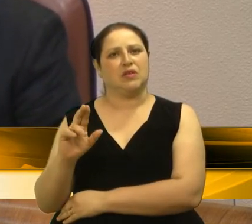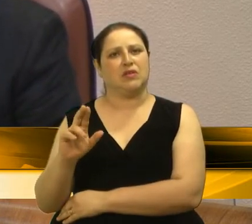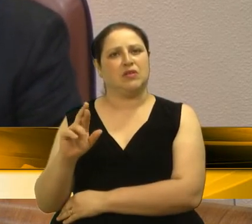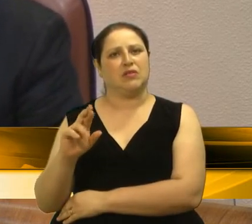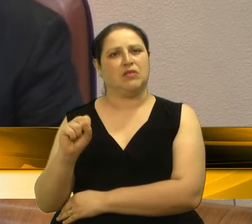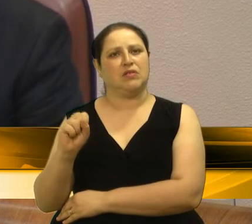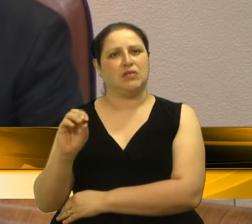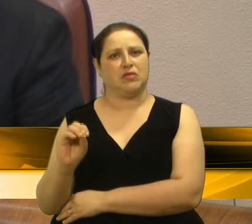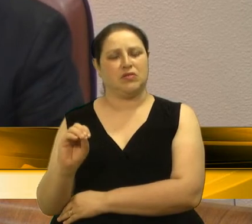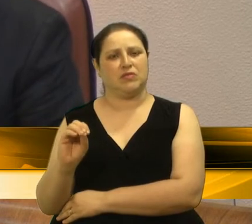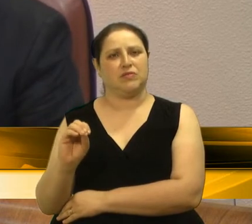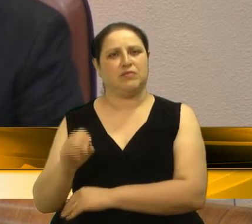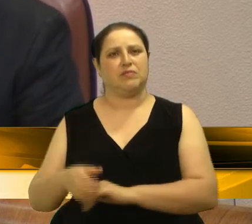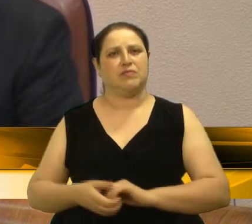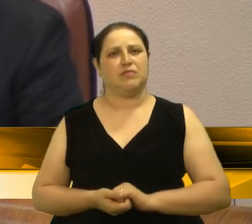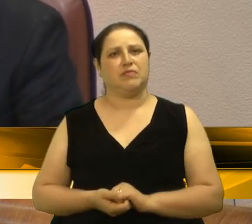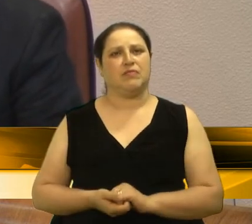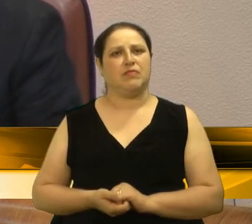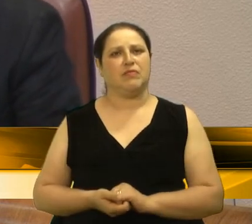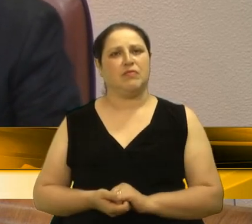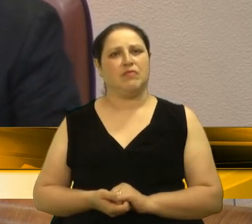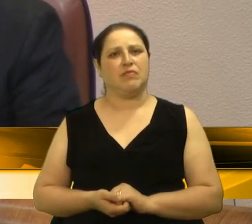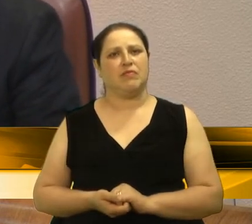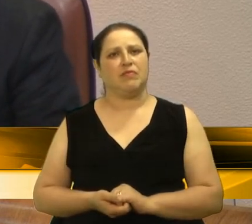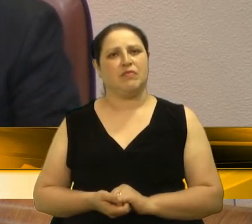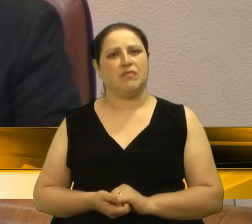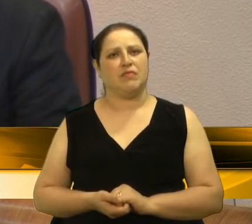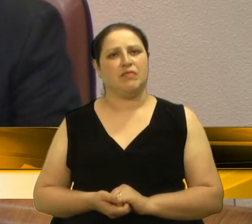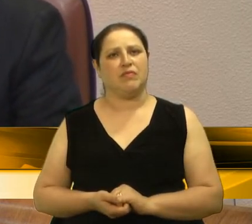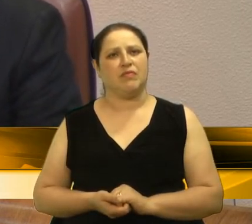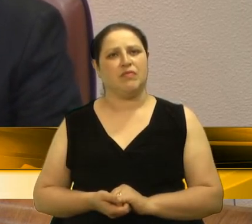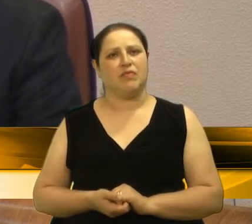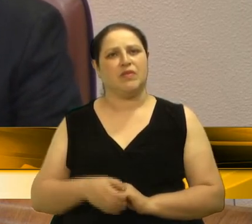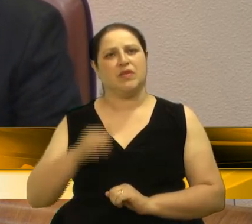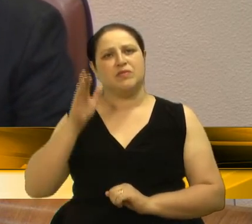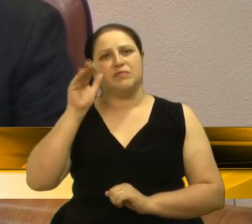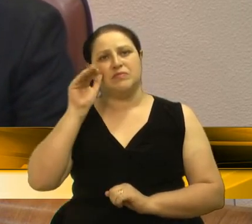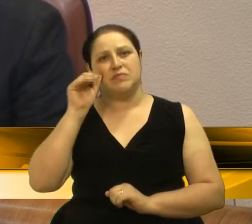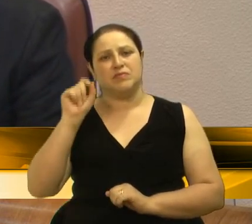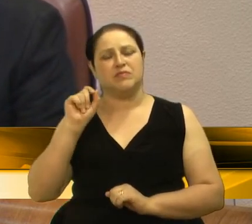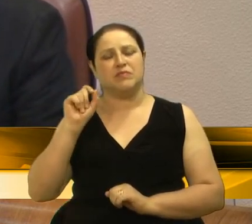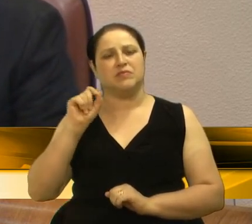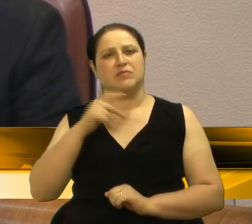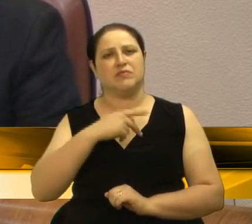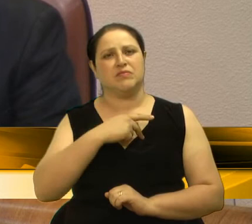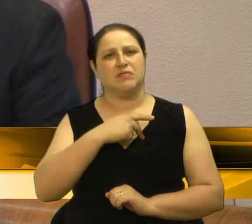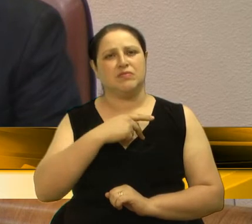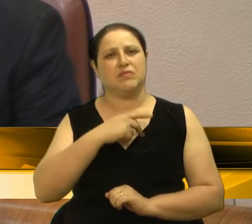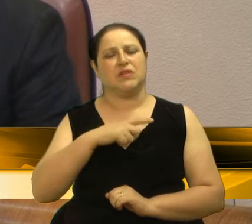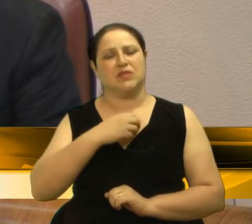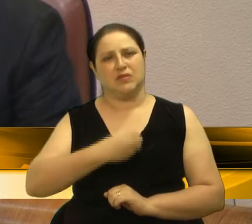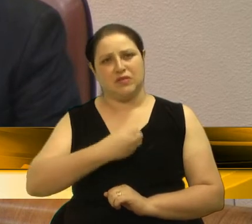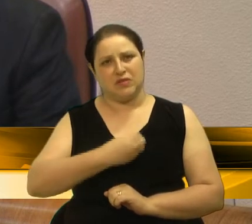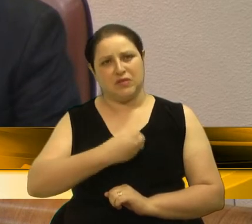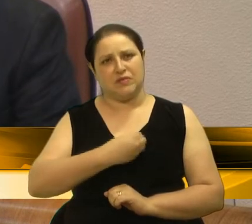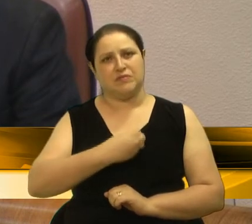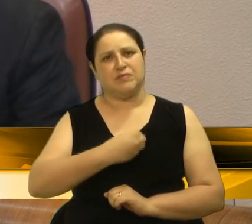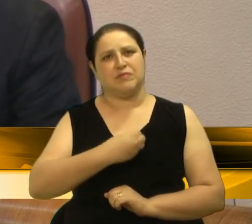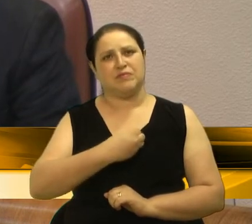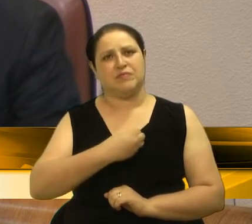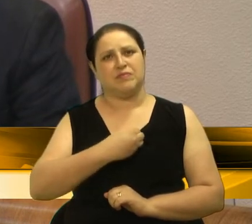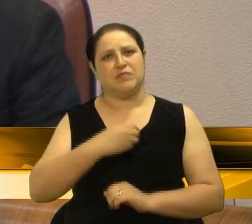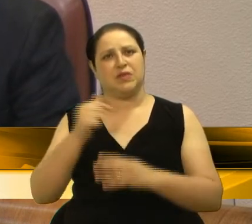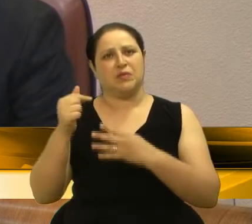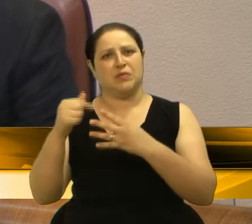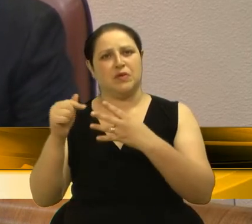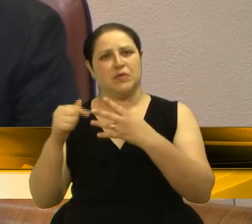Ao menos, neste exame perfectório, observa-se que estão presentes os requisitos autorizadores